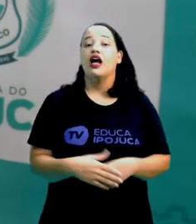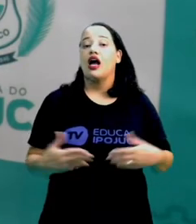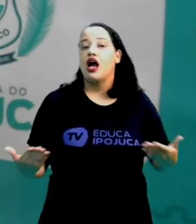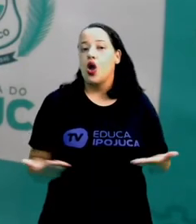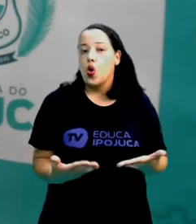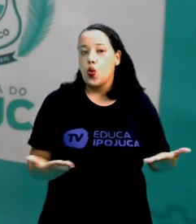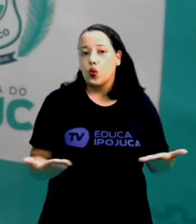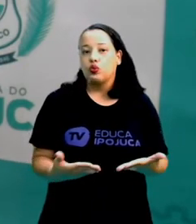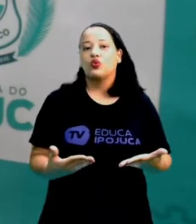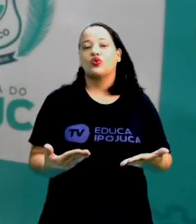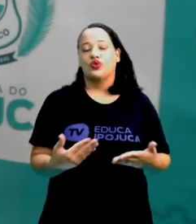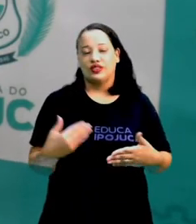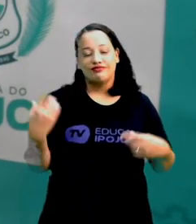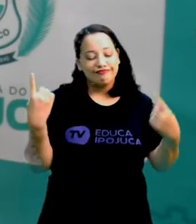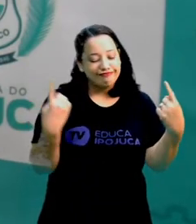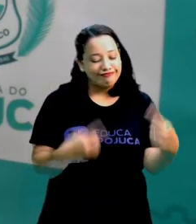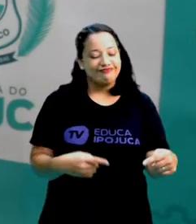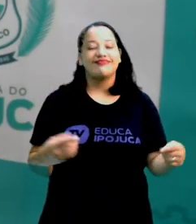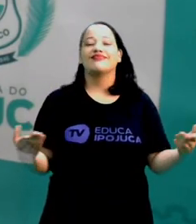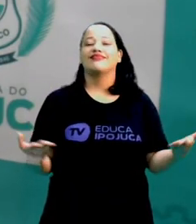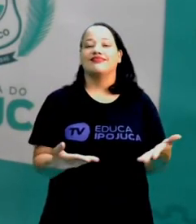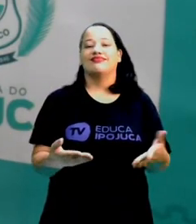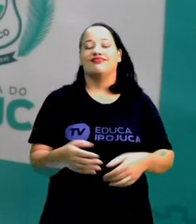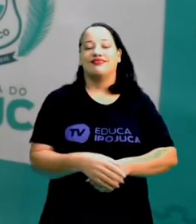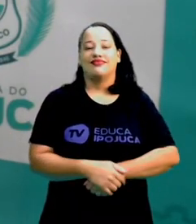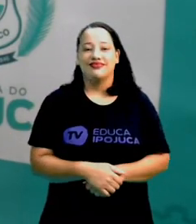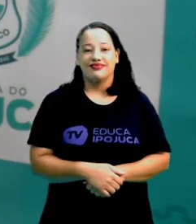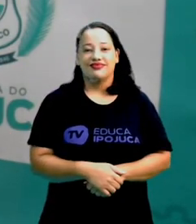Chegamos então ao nosso desafio de hoje.